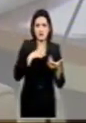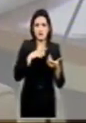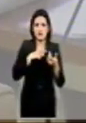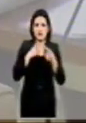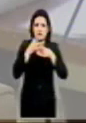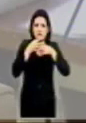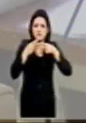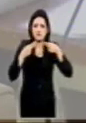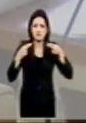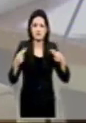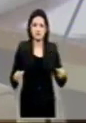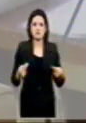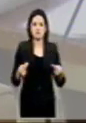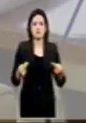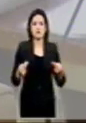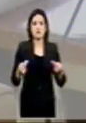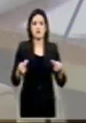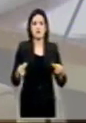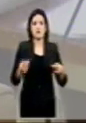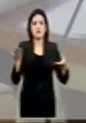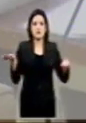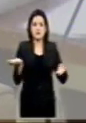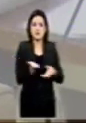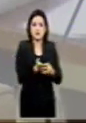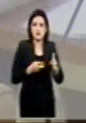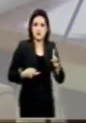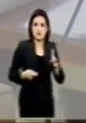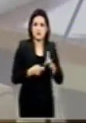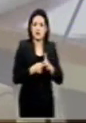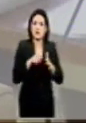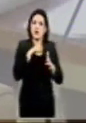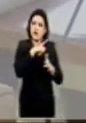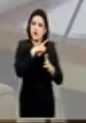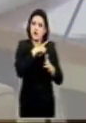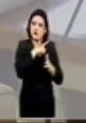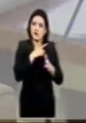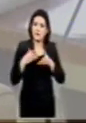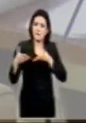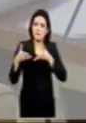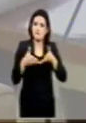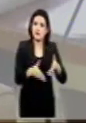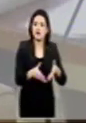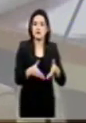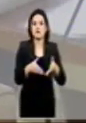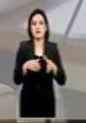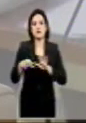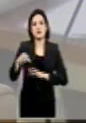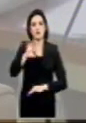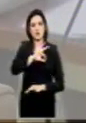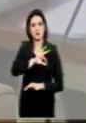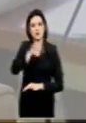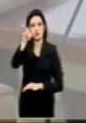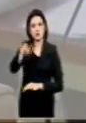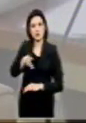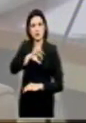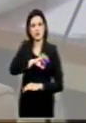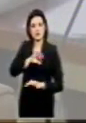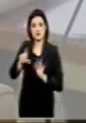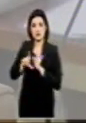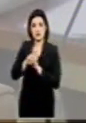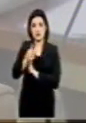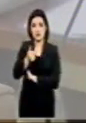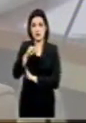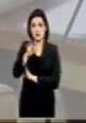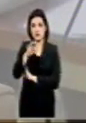jungidos aos autos e que indiciam a participação dos policiais legislativos Antônio Tavares Santos